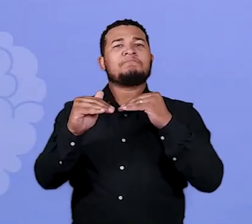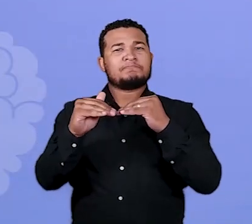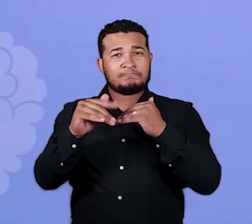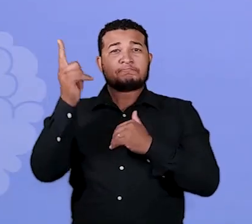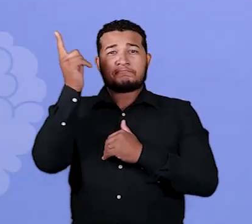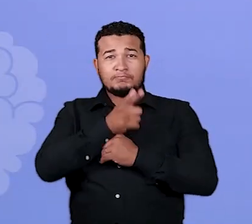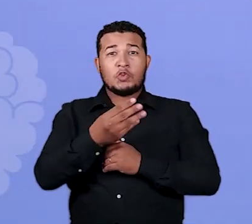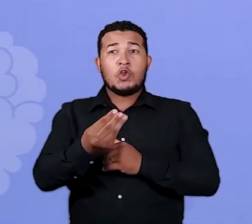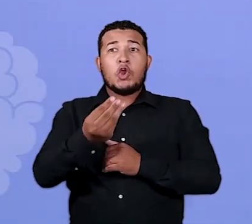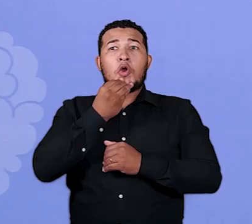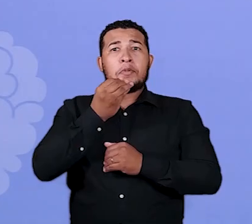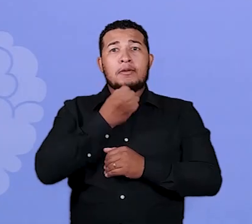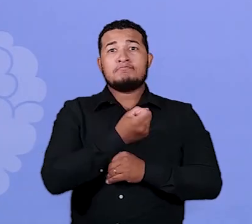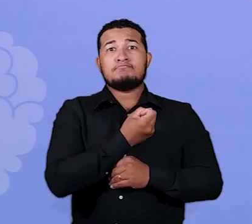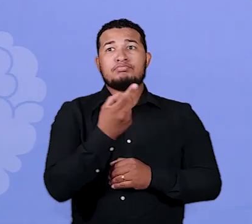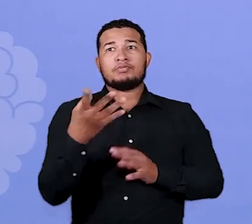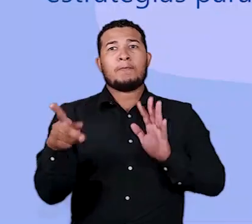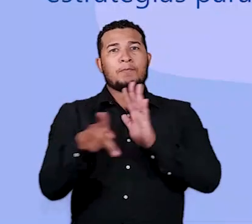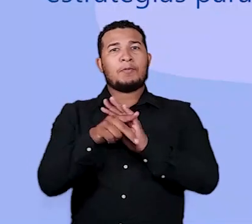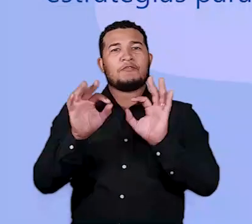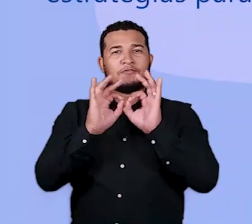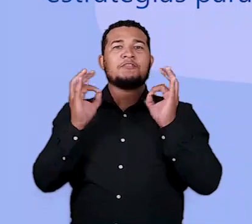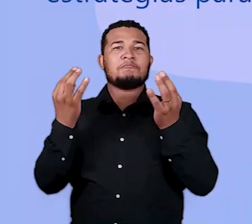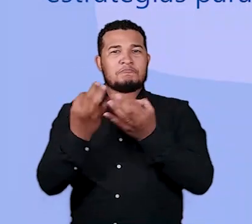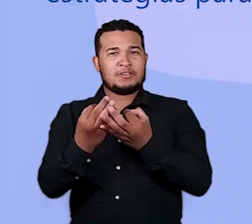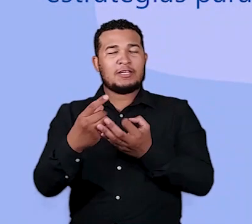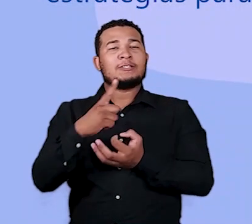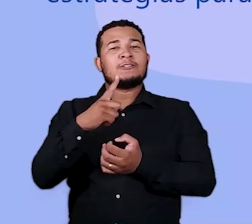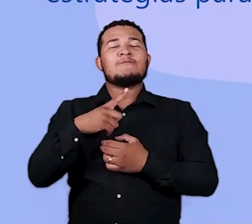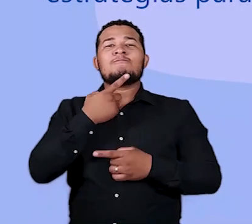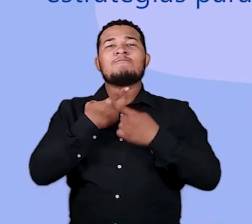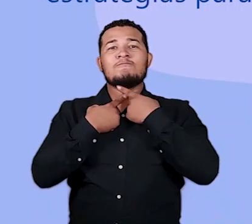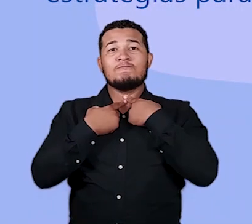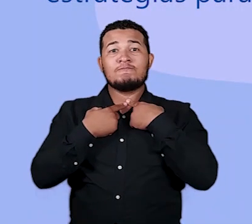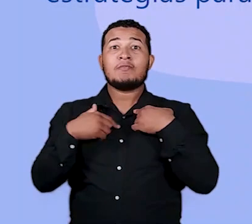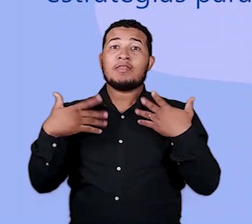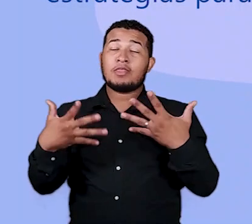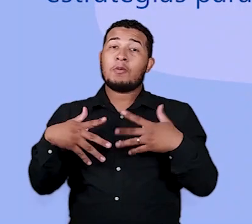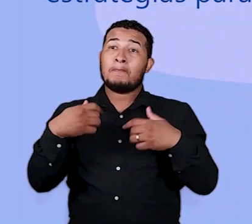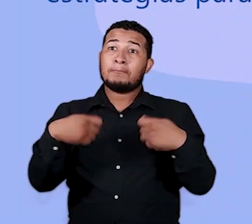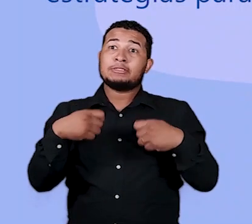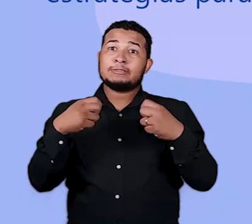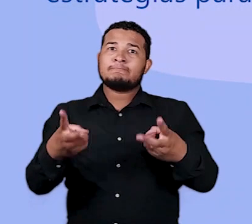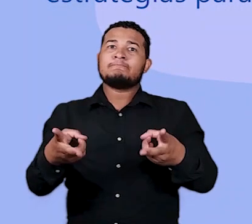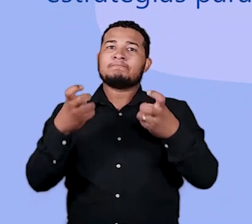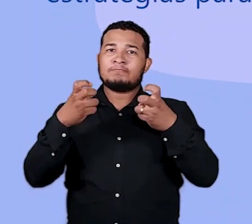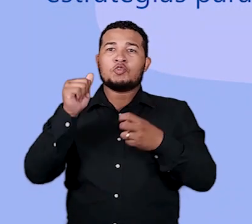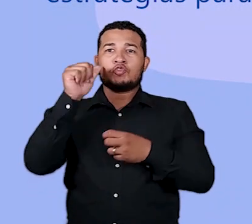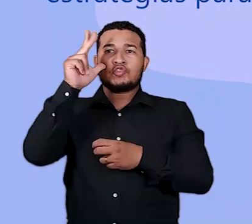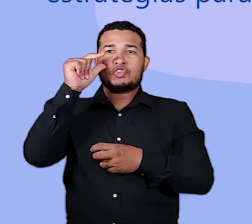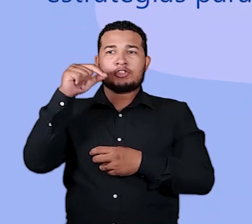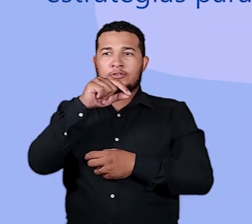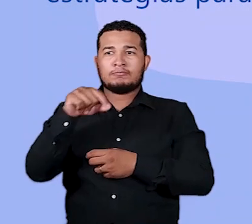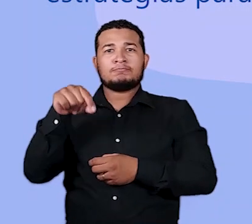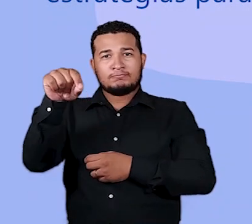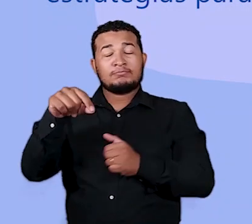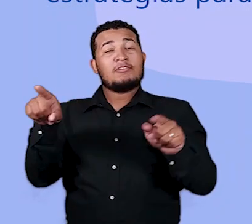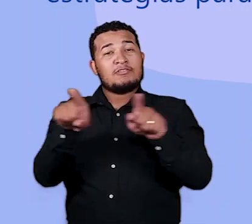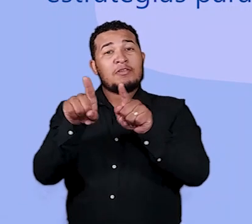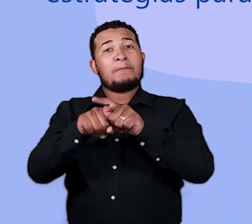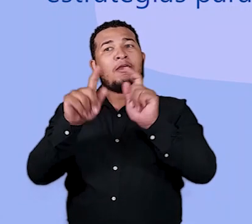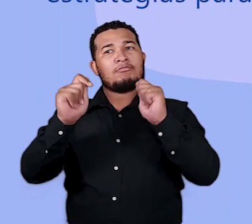eu quero no último slide, para nós terminarmos, mostrar para você a minha visão sobre o xadrez. Observa comigo. O xadrez é uma